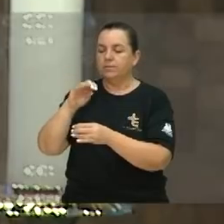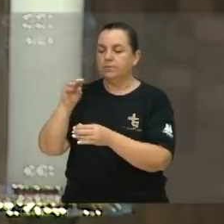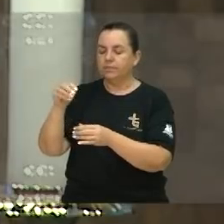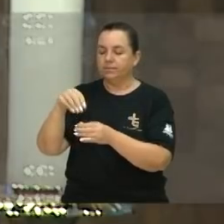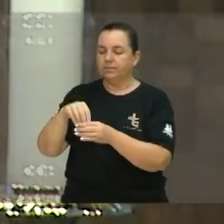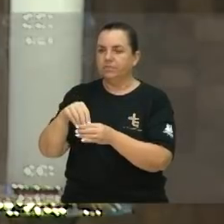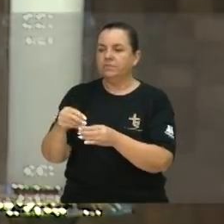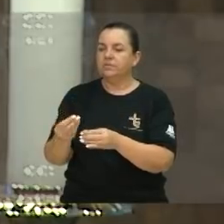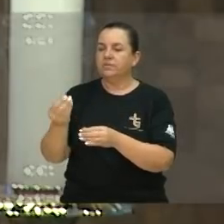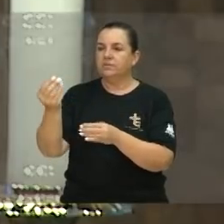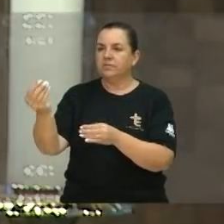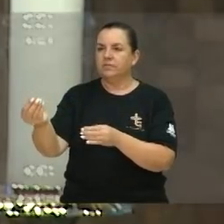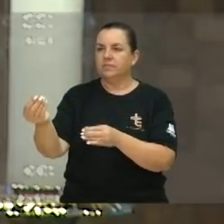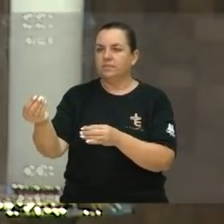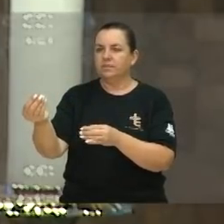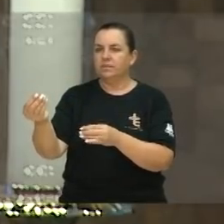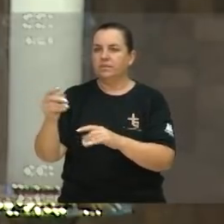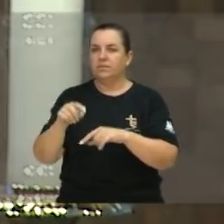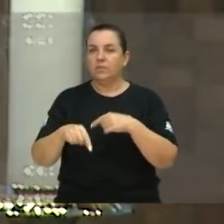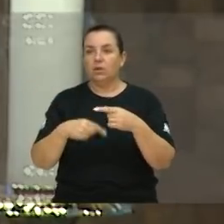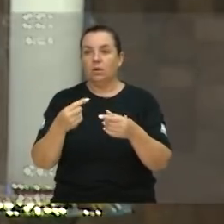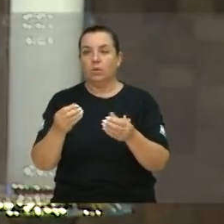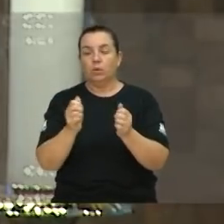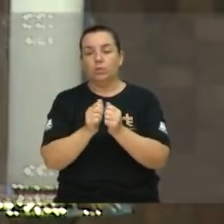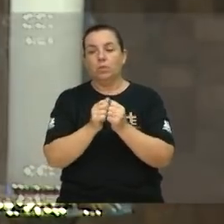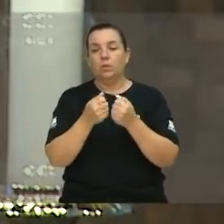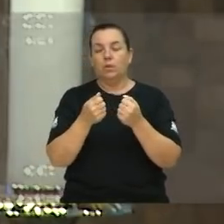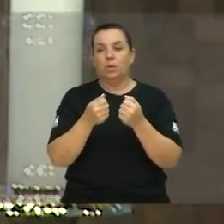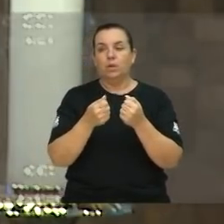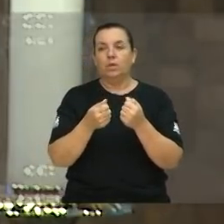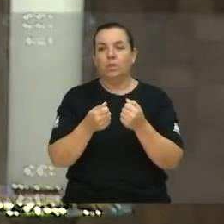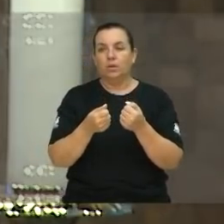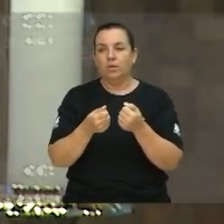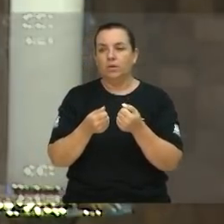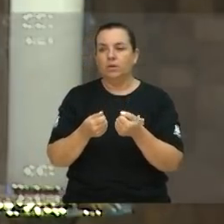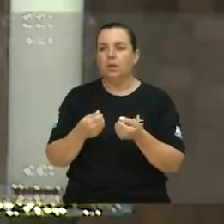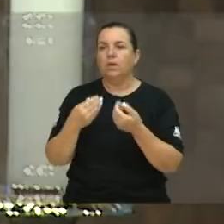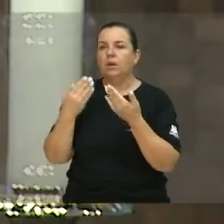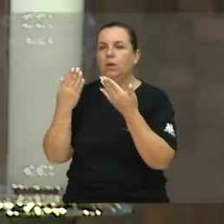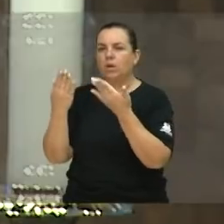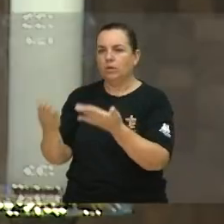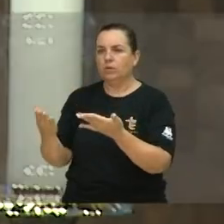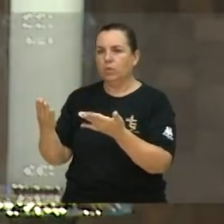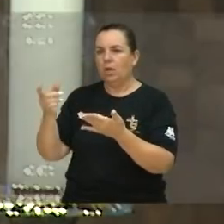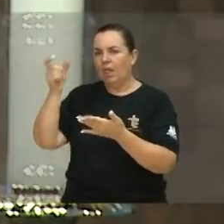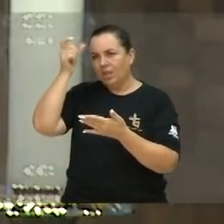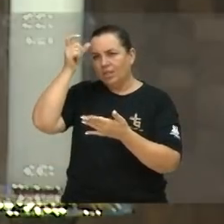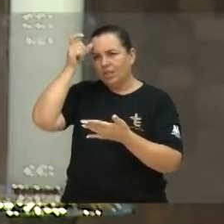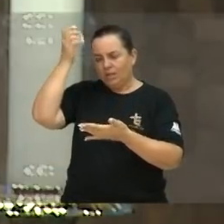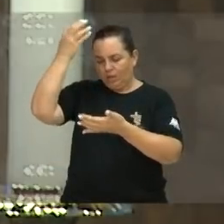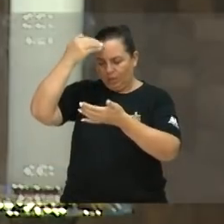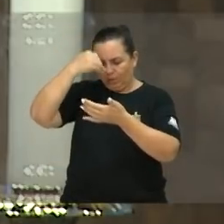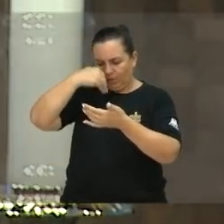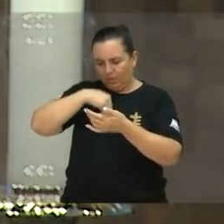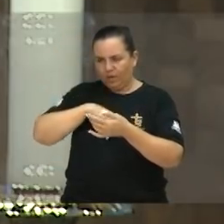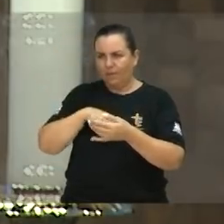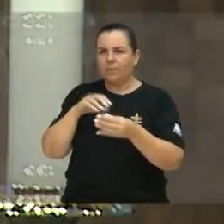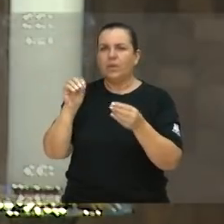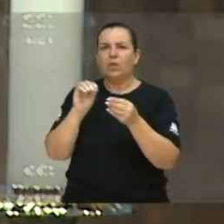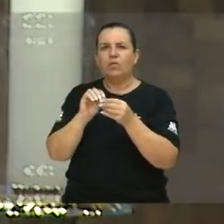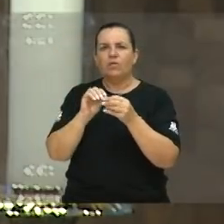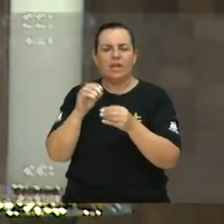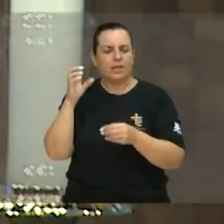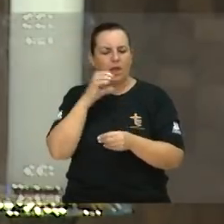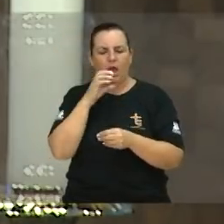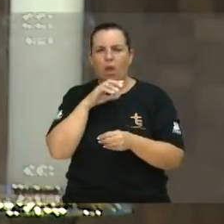iscariotes depois do pão entrou nele satanás jesus lhe disse faze te